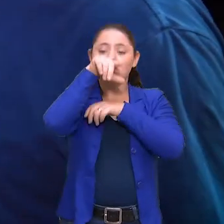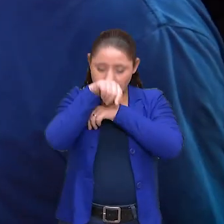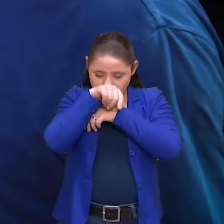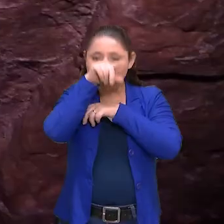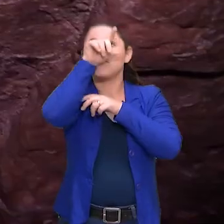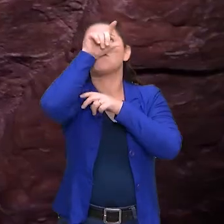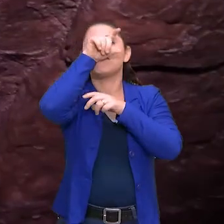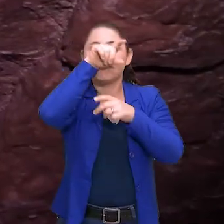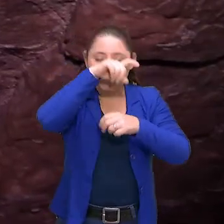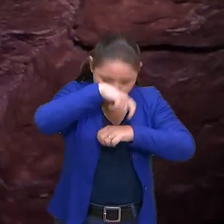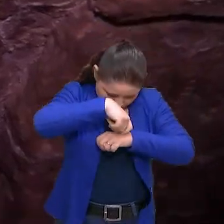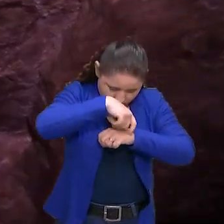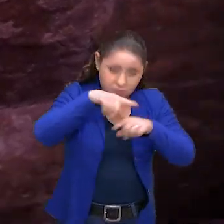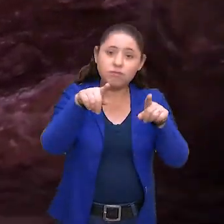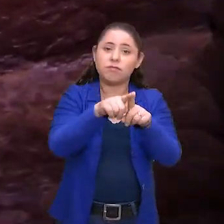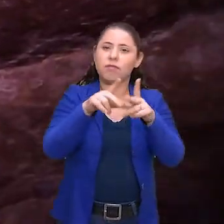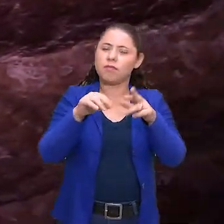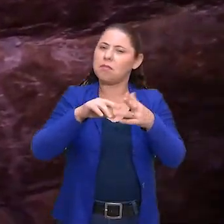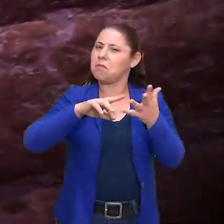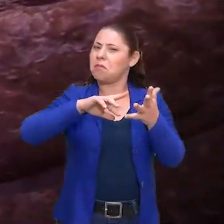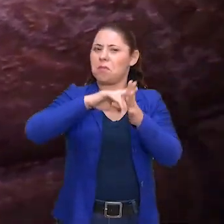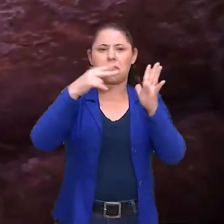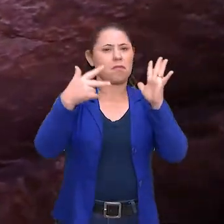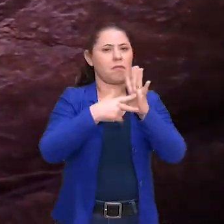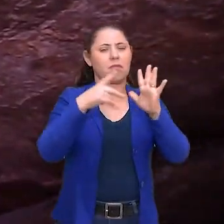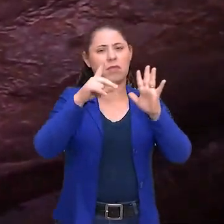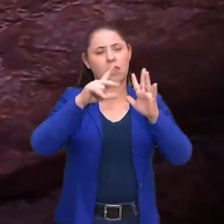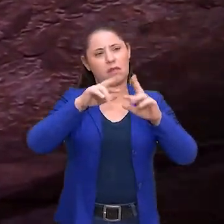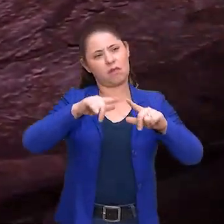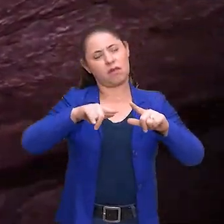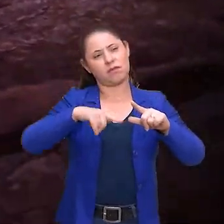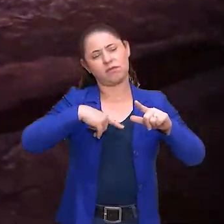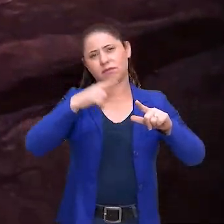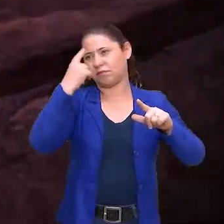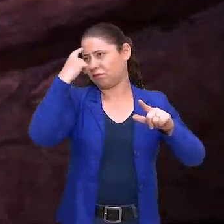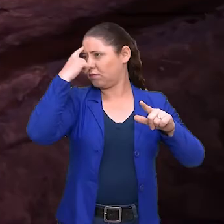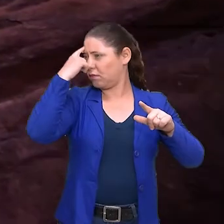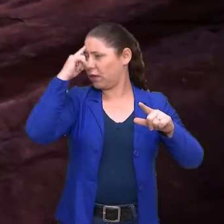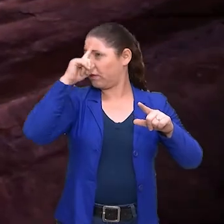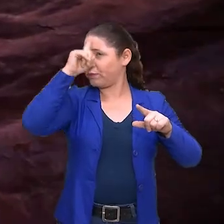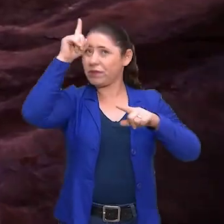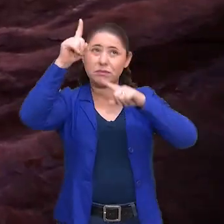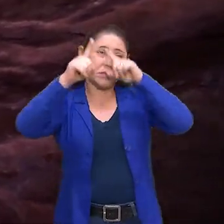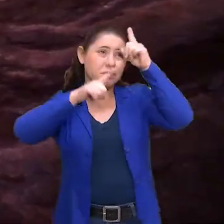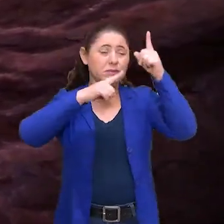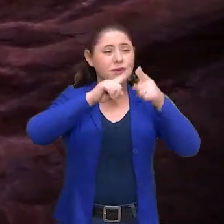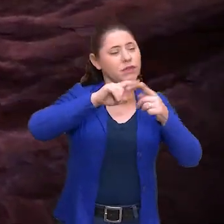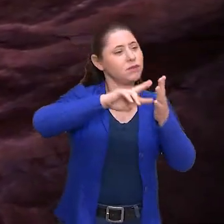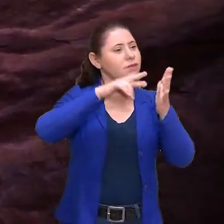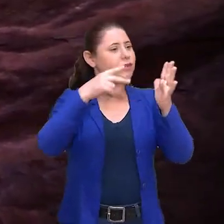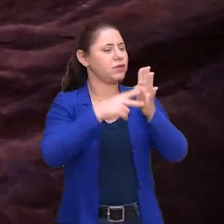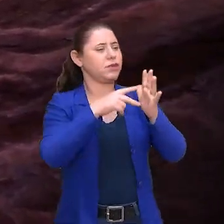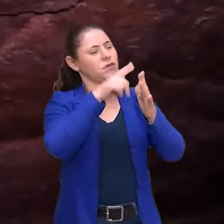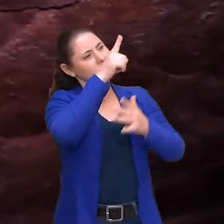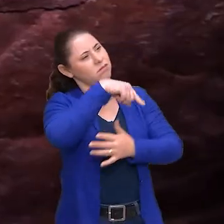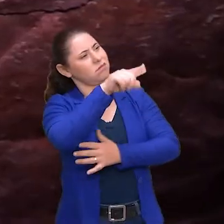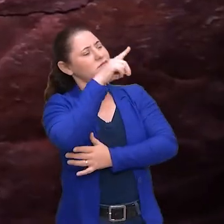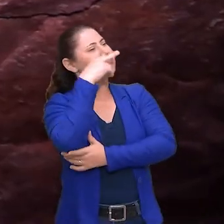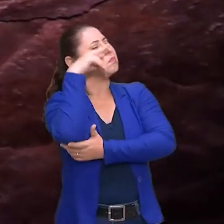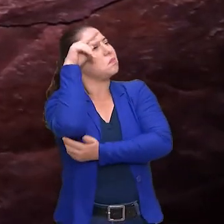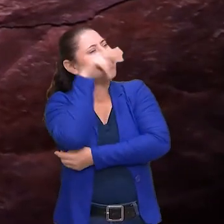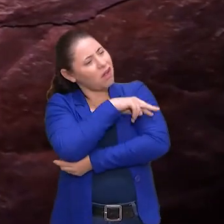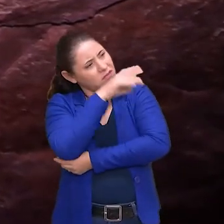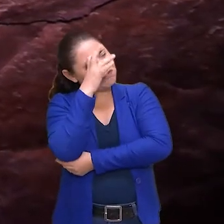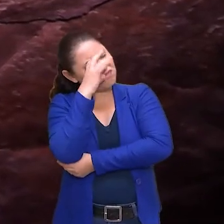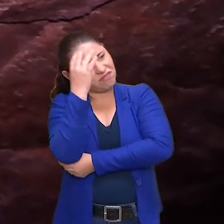elemento fálico. São muitas as interpretações. E muitas ficam até a cargo da nossa imaginação, porque, infelizmente, é uma expressão